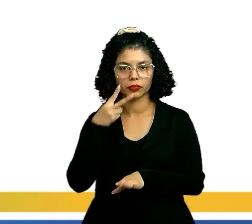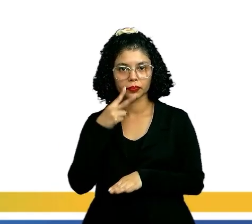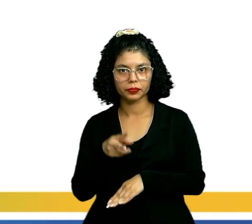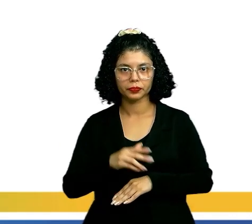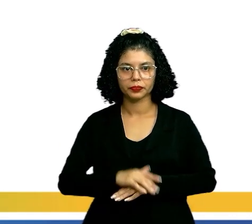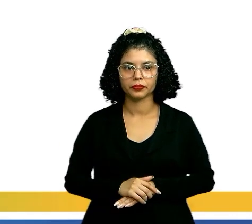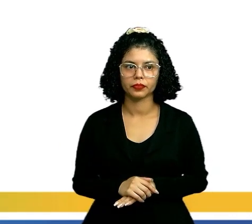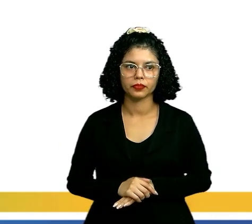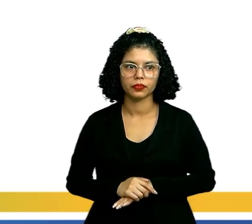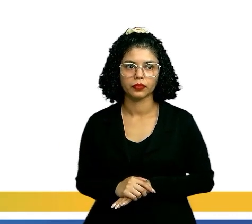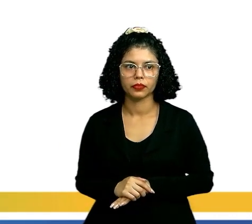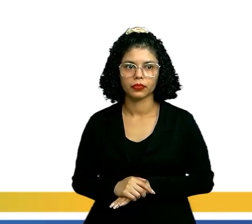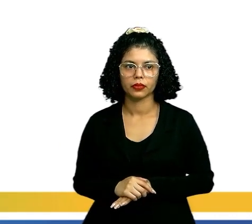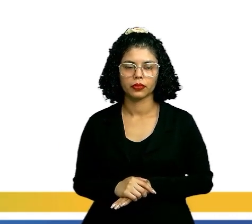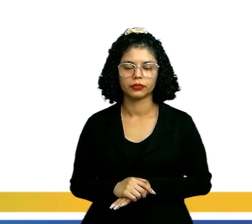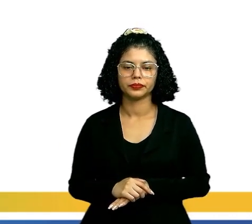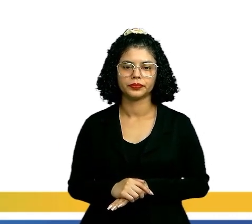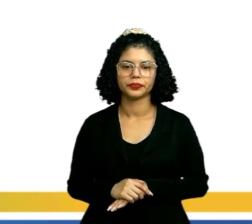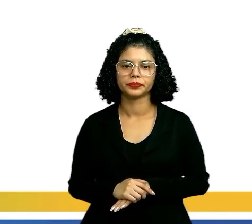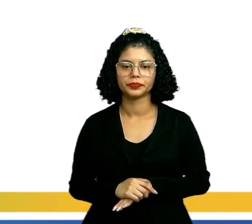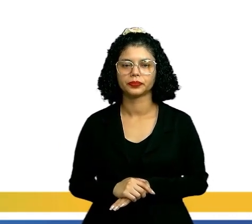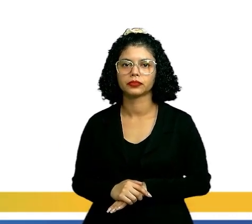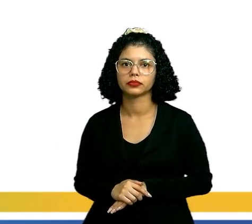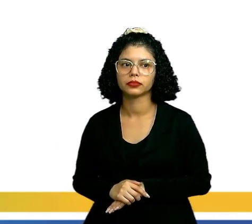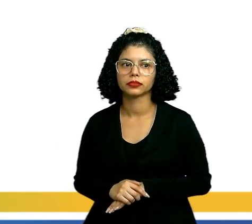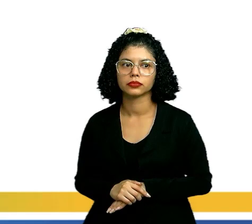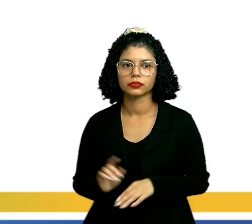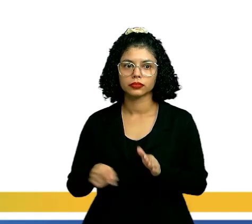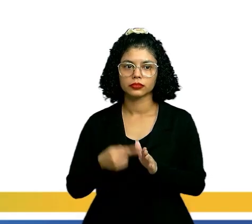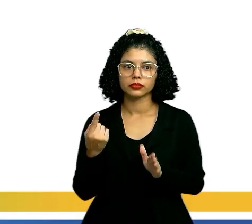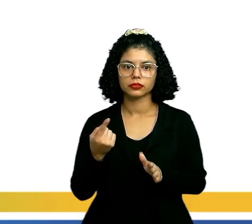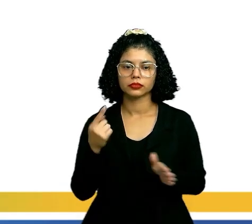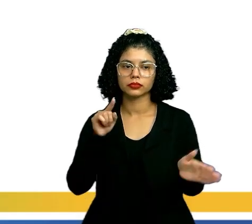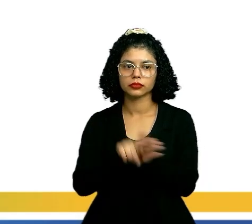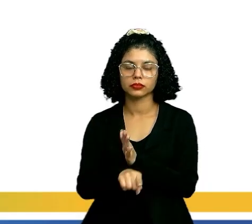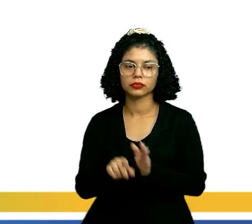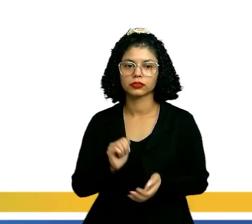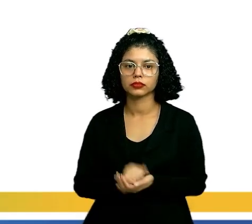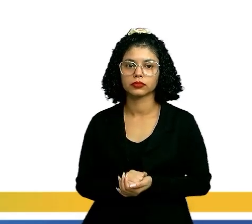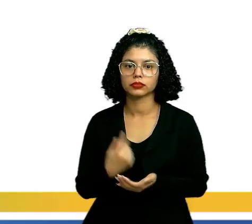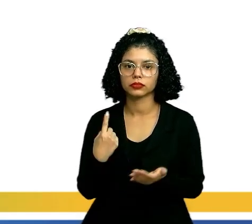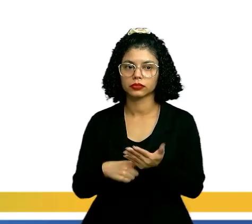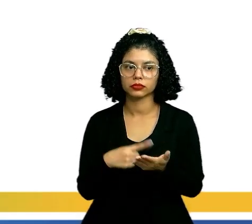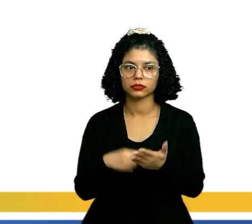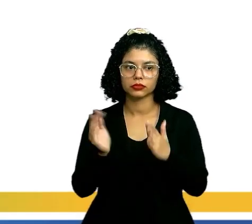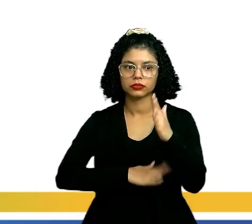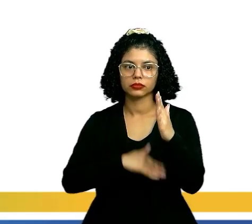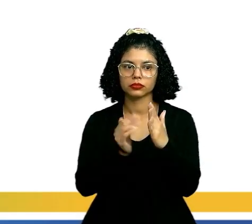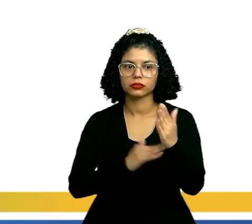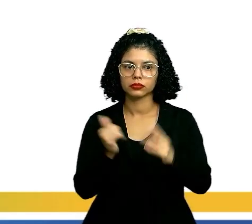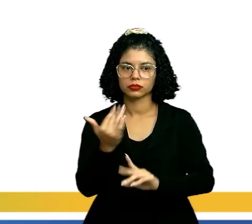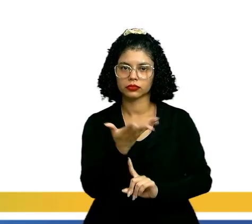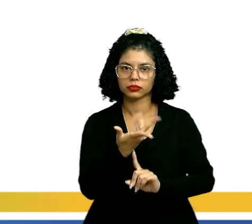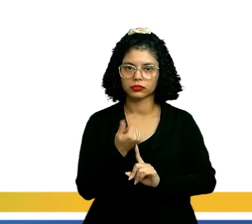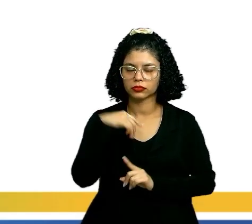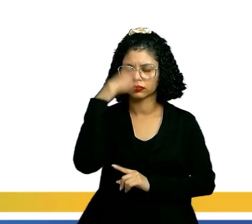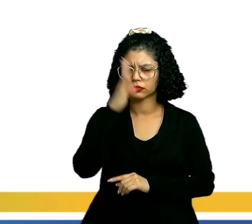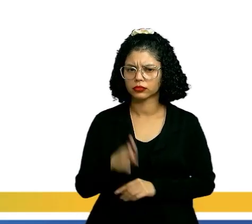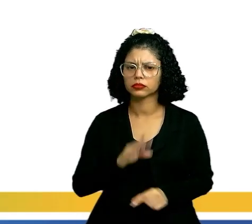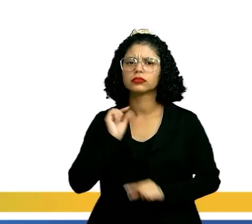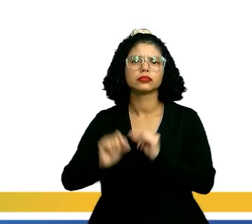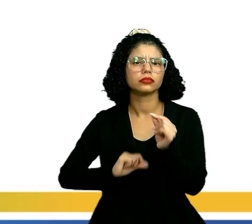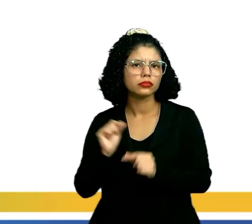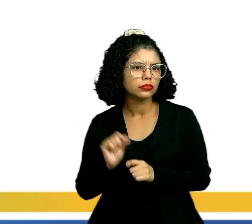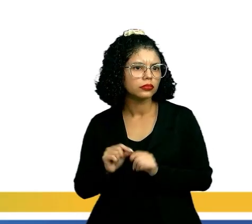lá. Olha só as questões. Primeiro, a pergunta é, considerando-se as obras apresentadas, o artista brasileiro. O